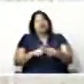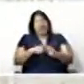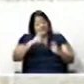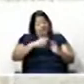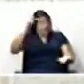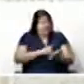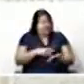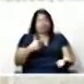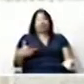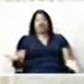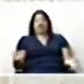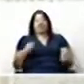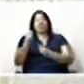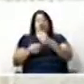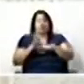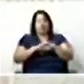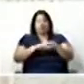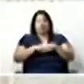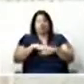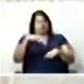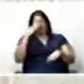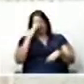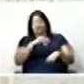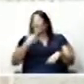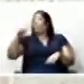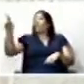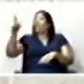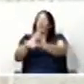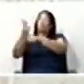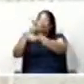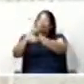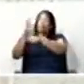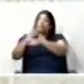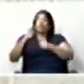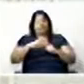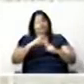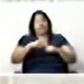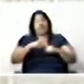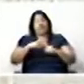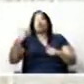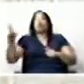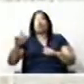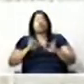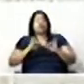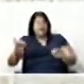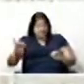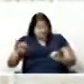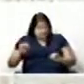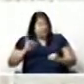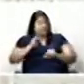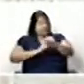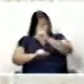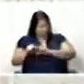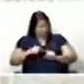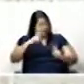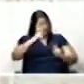o doente pega e vai para um outro canto, para uma outra cidade, vai procurar, vai se virar. Mas a hora que o médico estiver ali, a responsabilidade